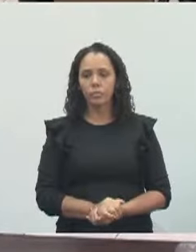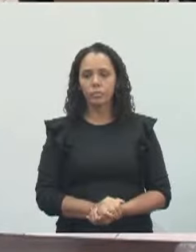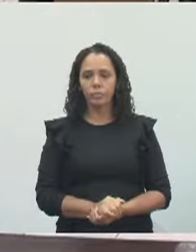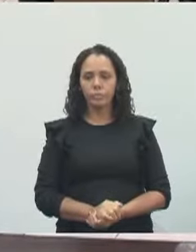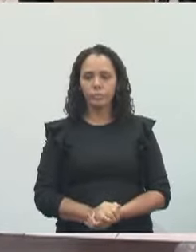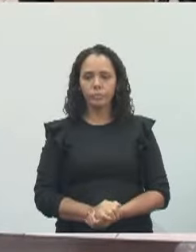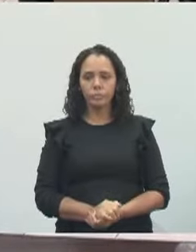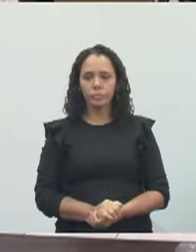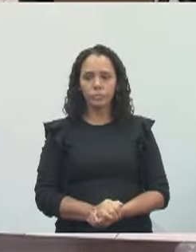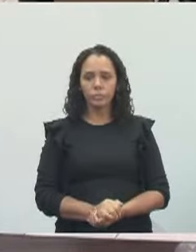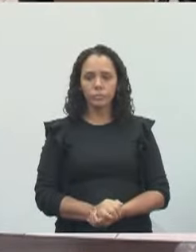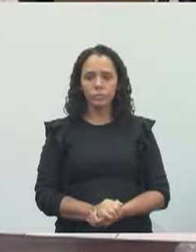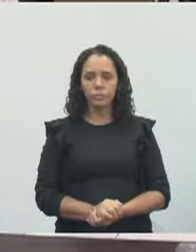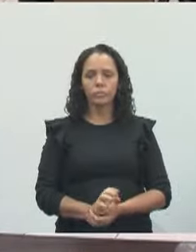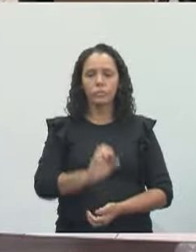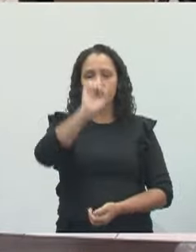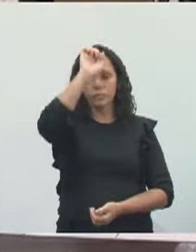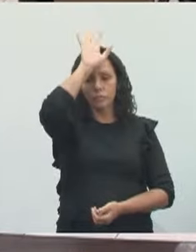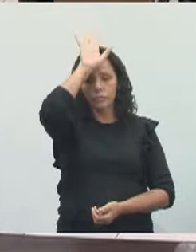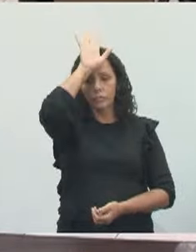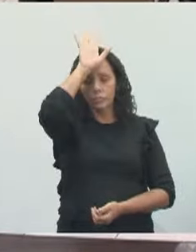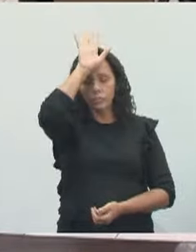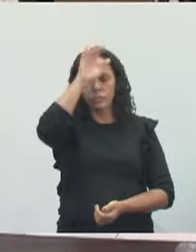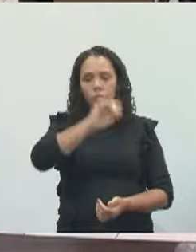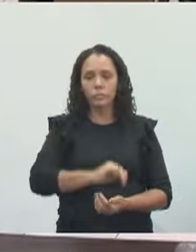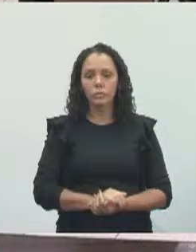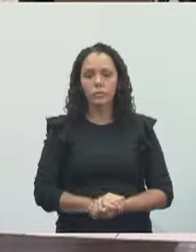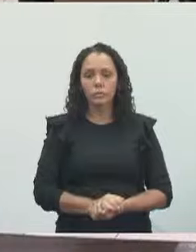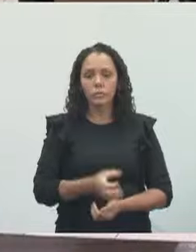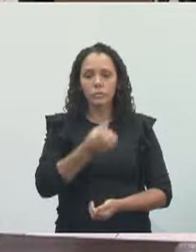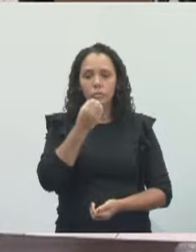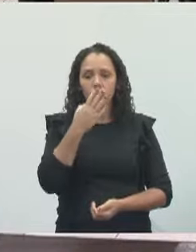Solomão, PSD. Boa tarde a todos,